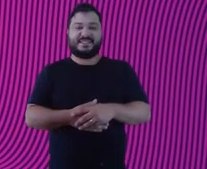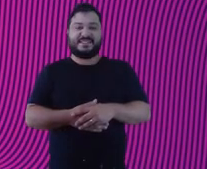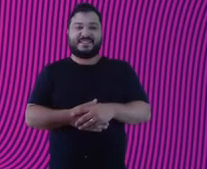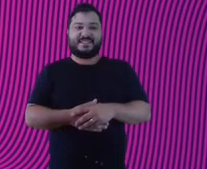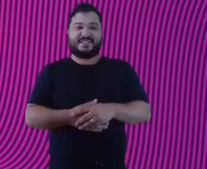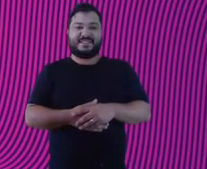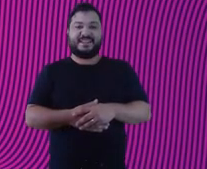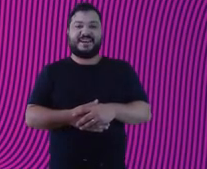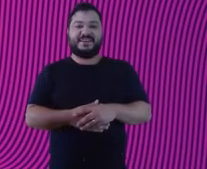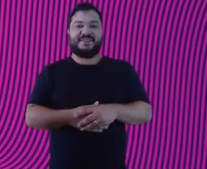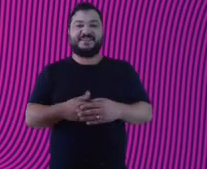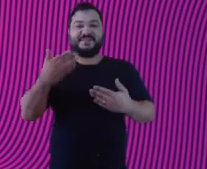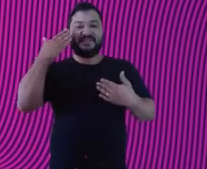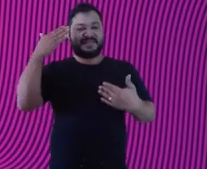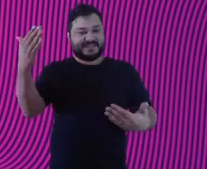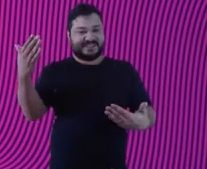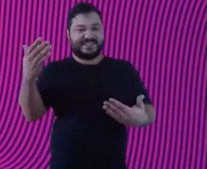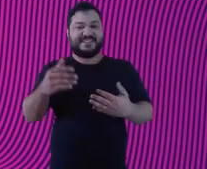Obrigado, gente.